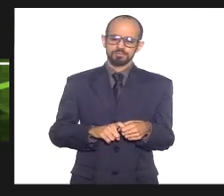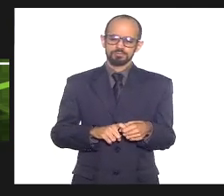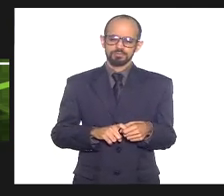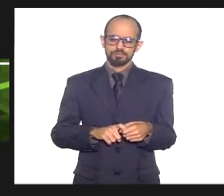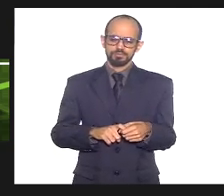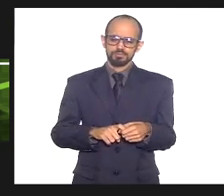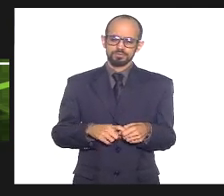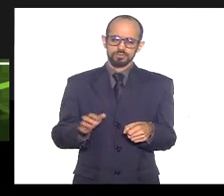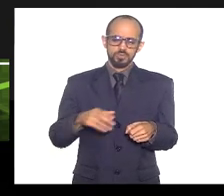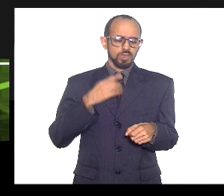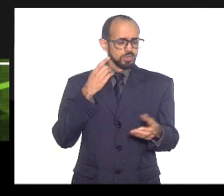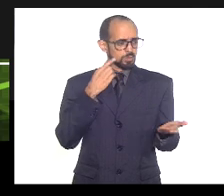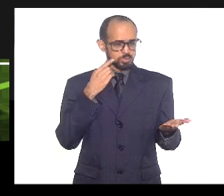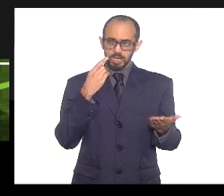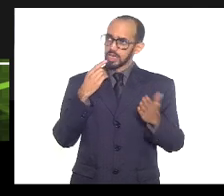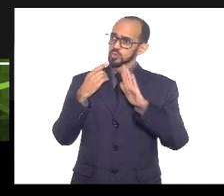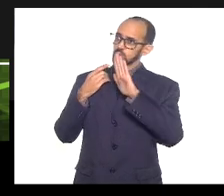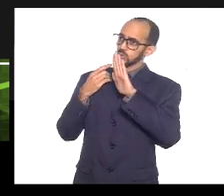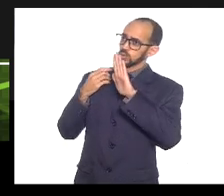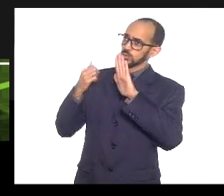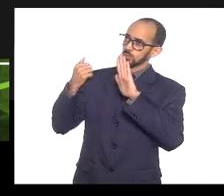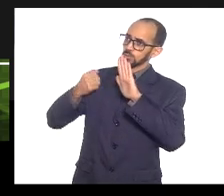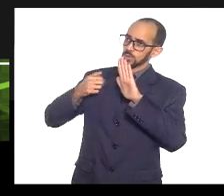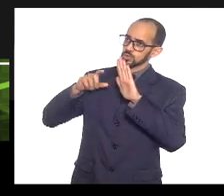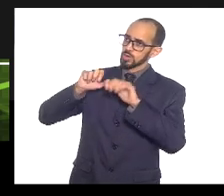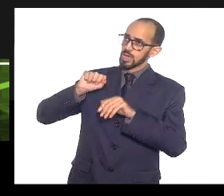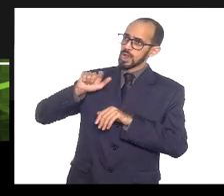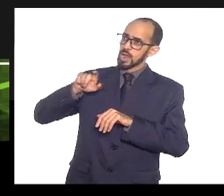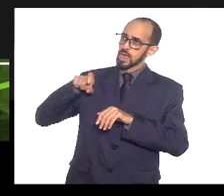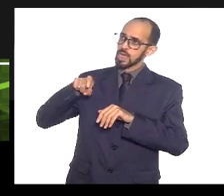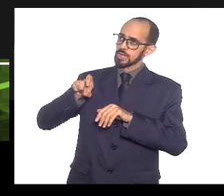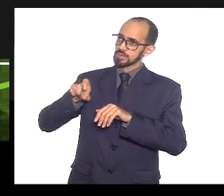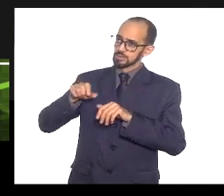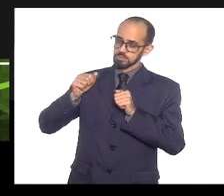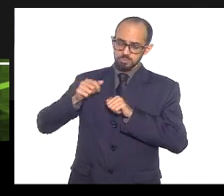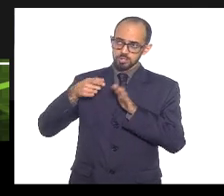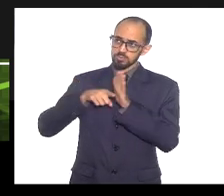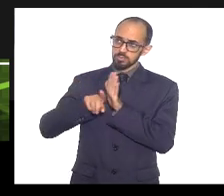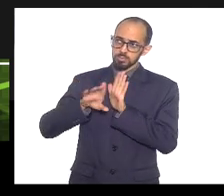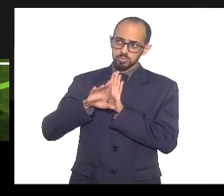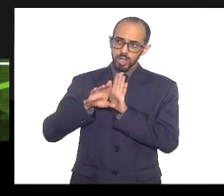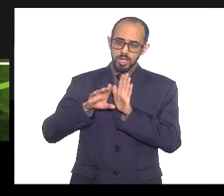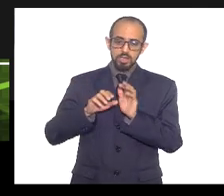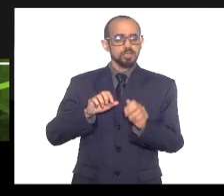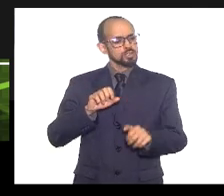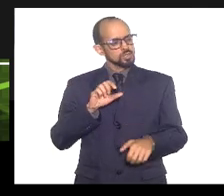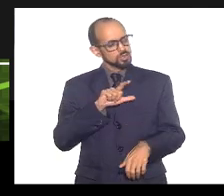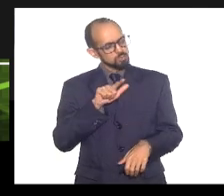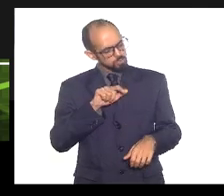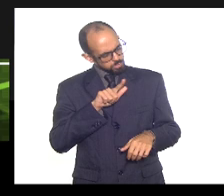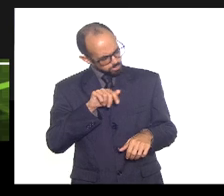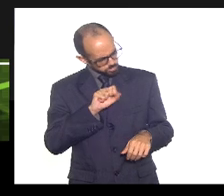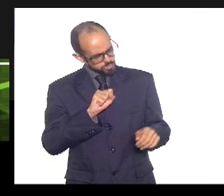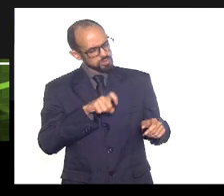Deputado Luiz Paulo. Pois não. Alex da Cefaz, eu posso fazer uma pergunta? Claro, Alex.